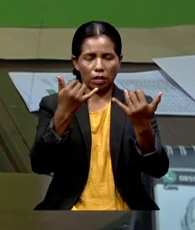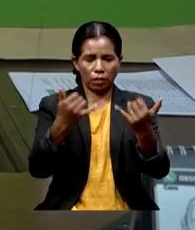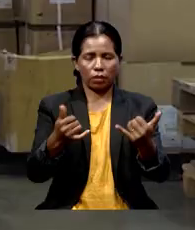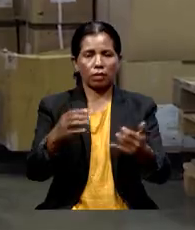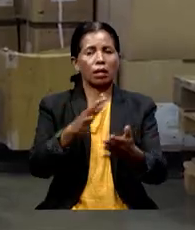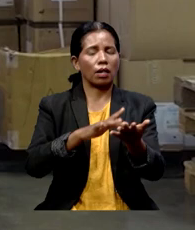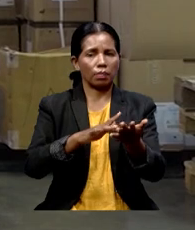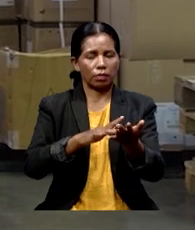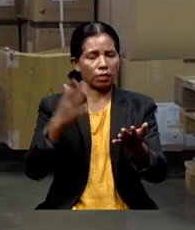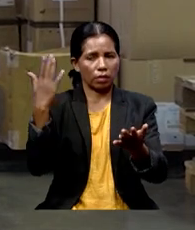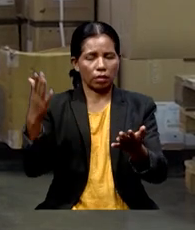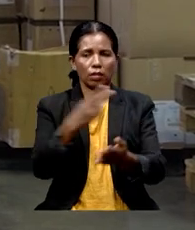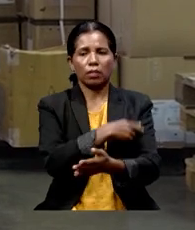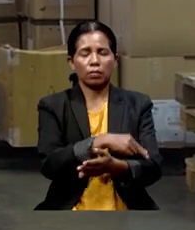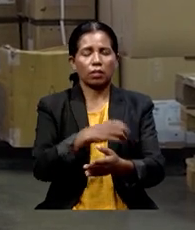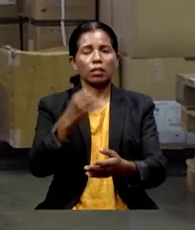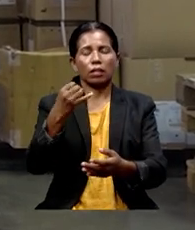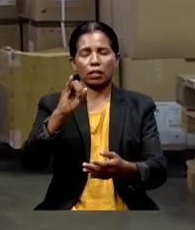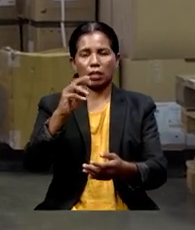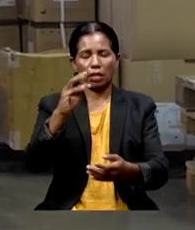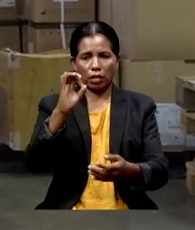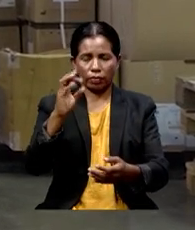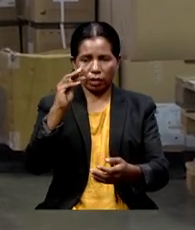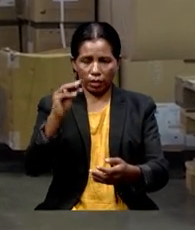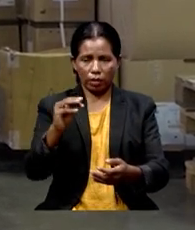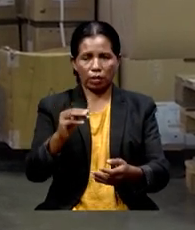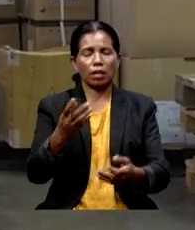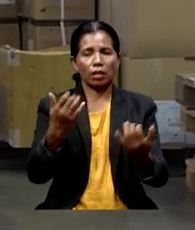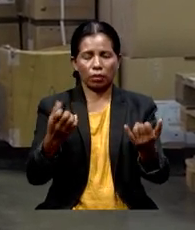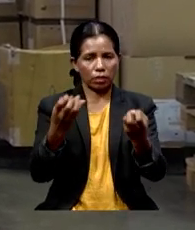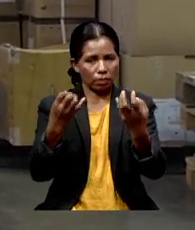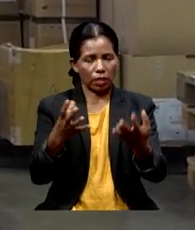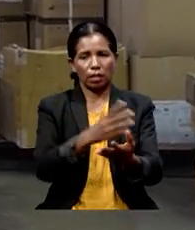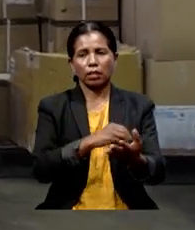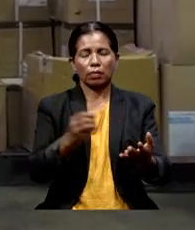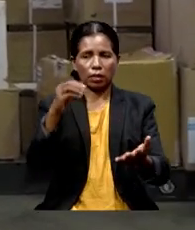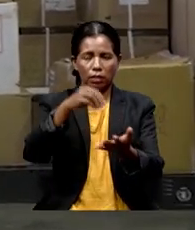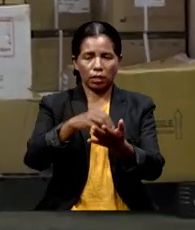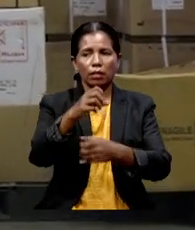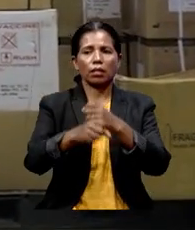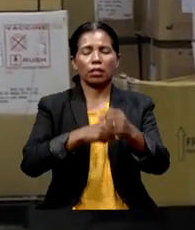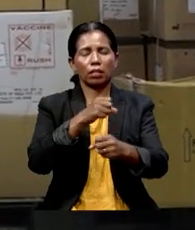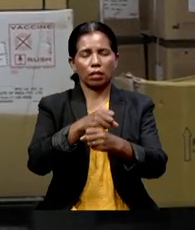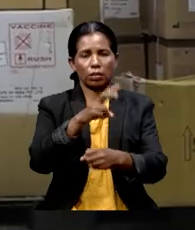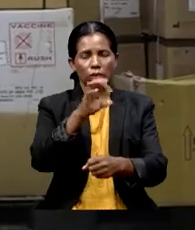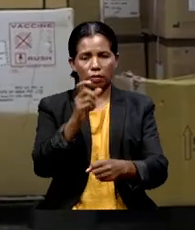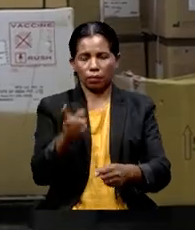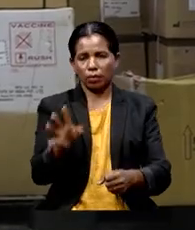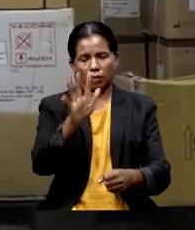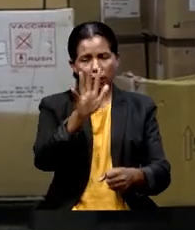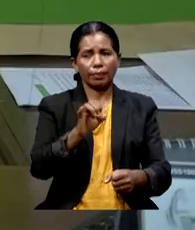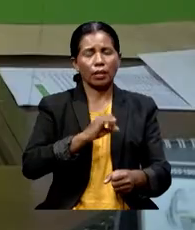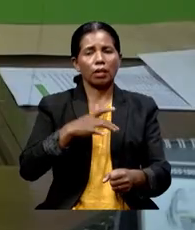estoque medicamento e armazém Instituto Nacional Farmácia no produto médico suficiente, no bele garante tu tinha rio rua runuru recém lima.